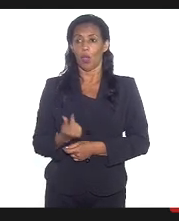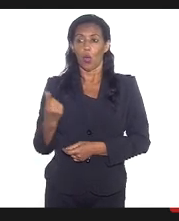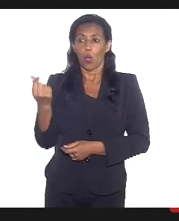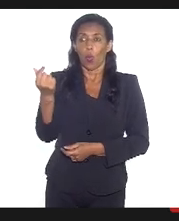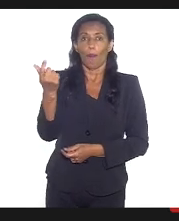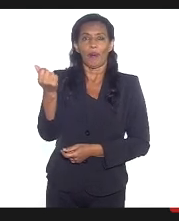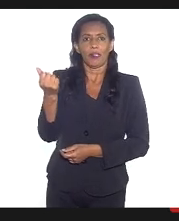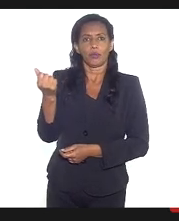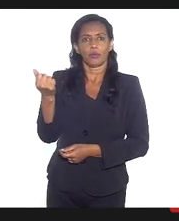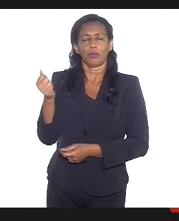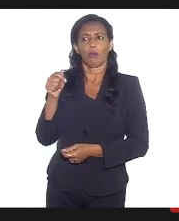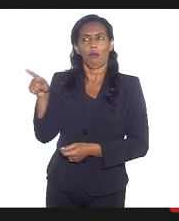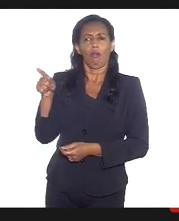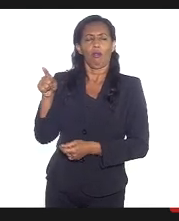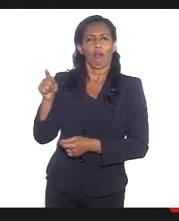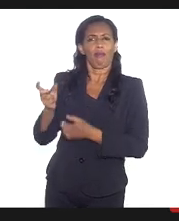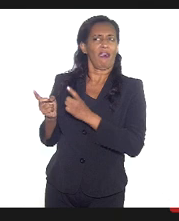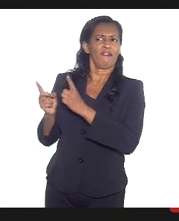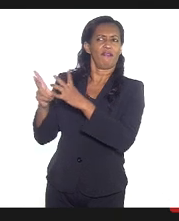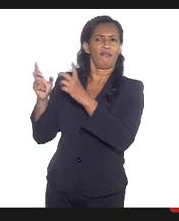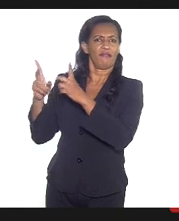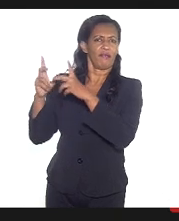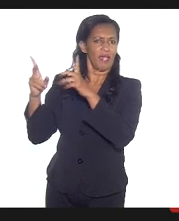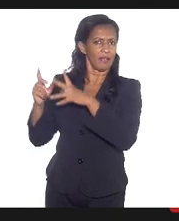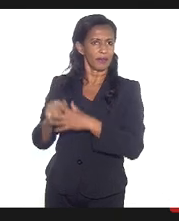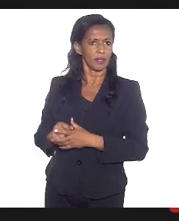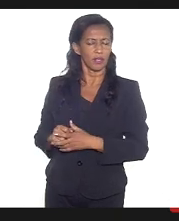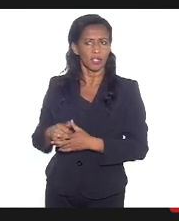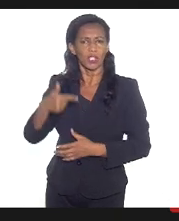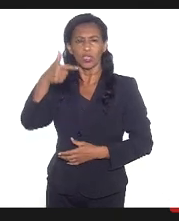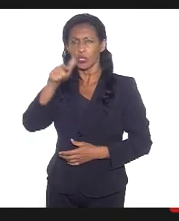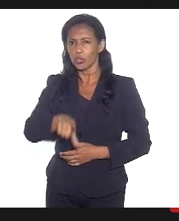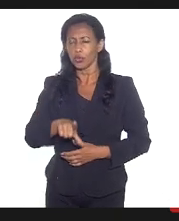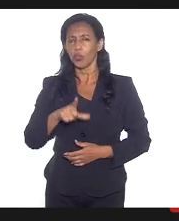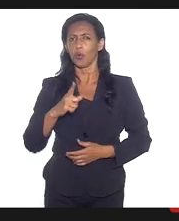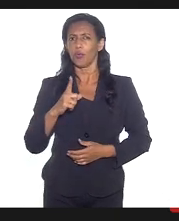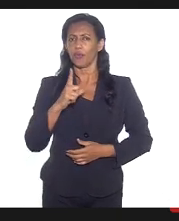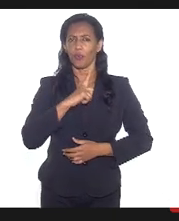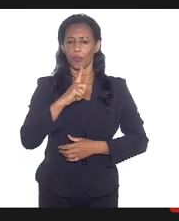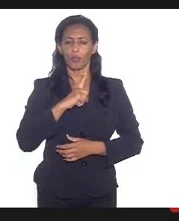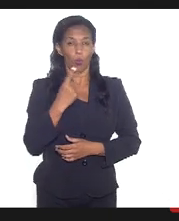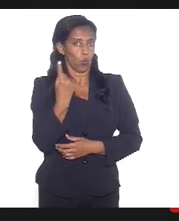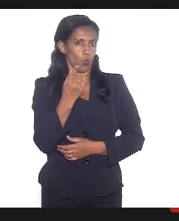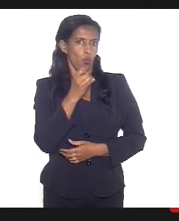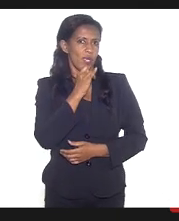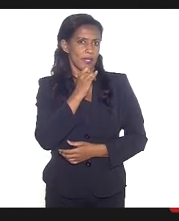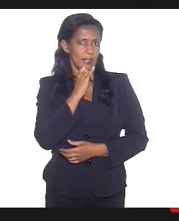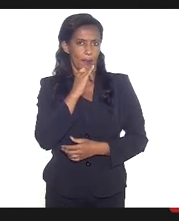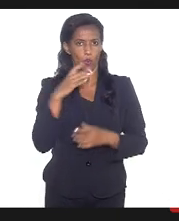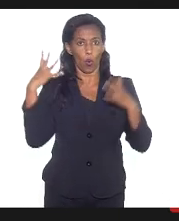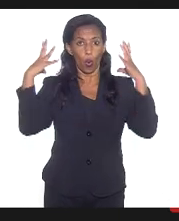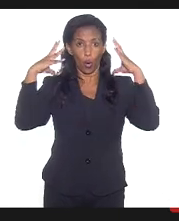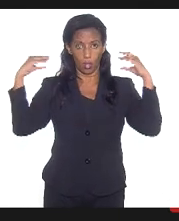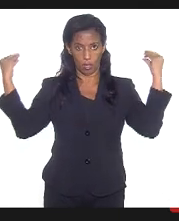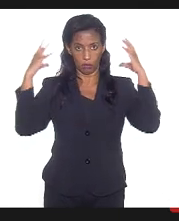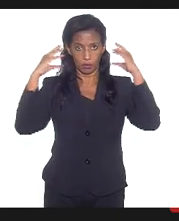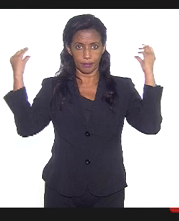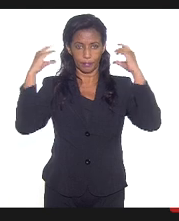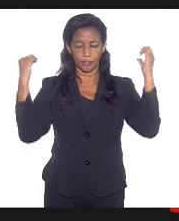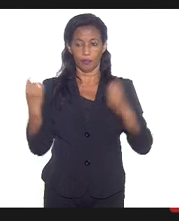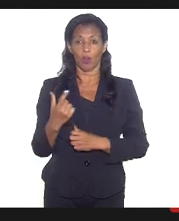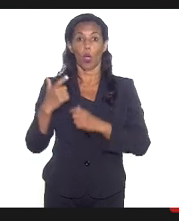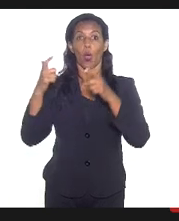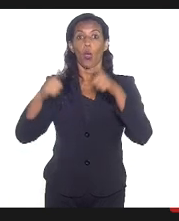utilizado nas vendas. E, de novo, houve triangulação, né? Então, havia uma, vamos dizer de novo, estou dando um exemplo de uma holandesa, onde uma